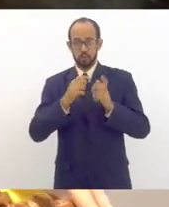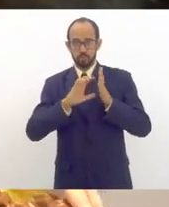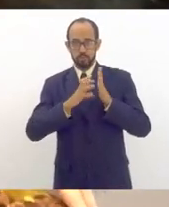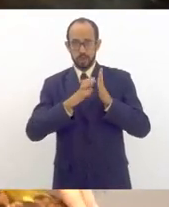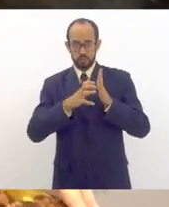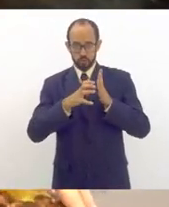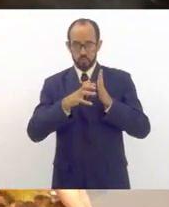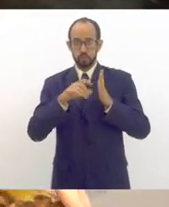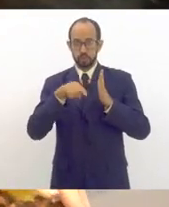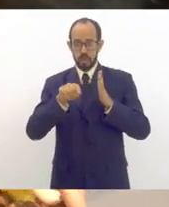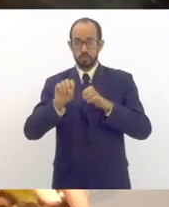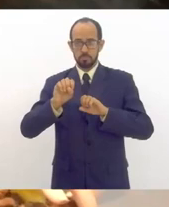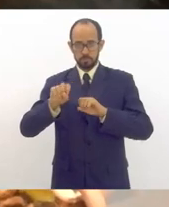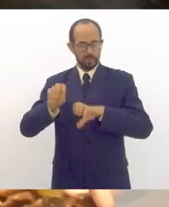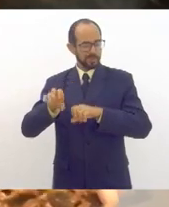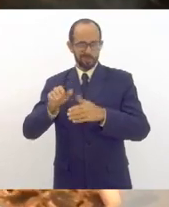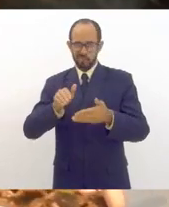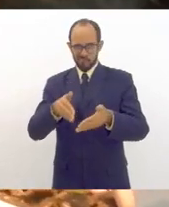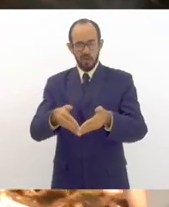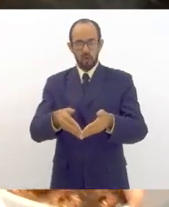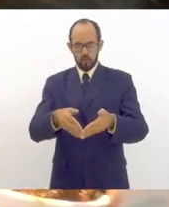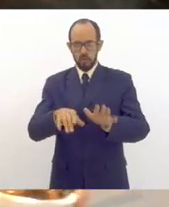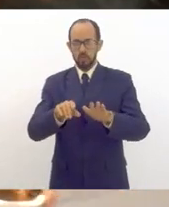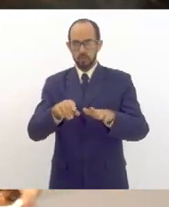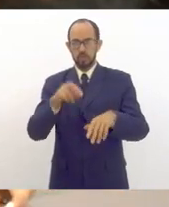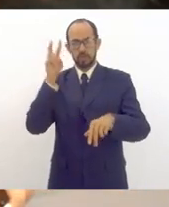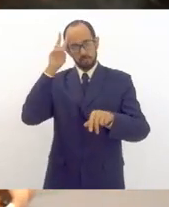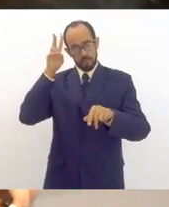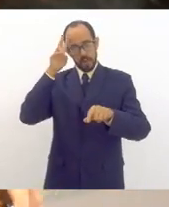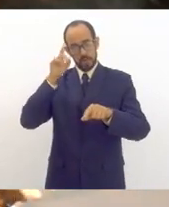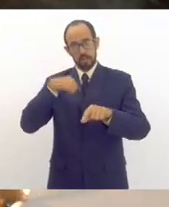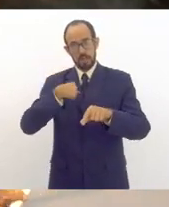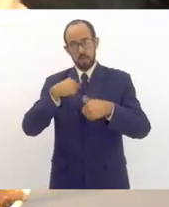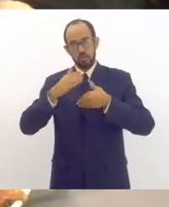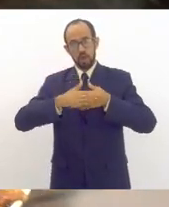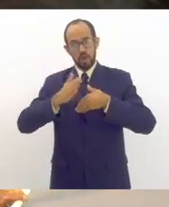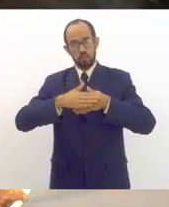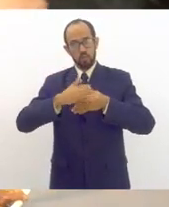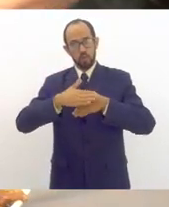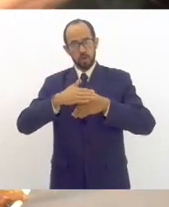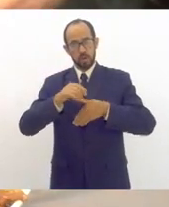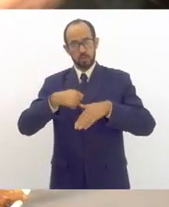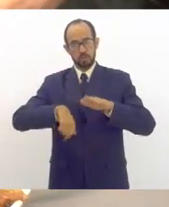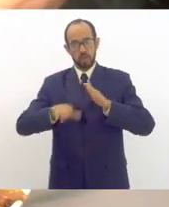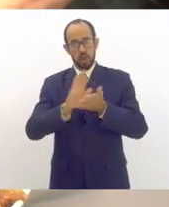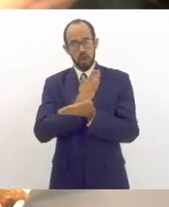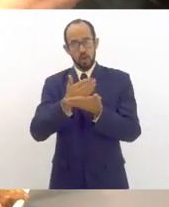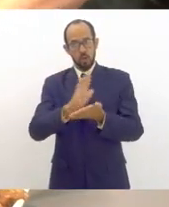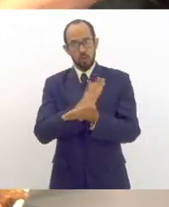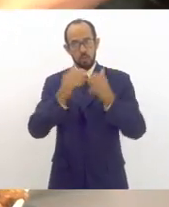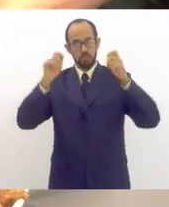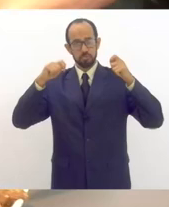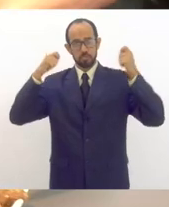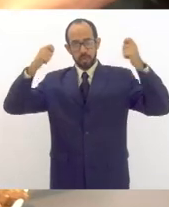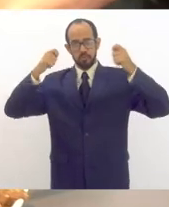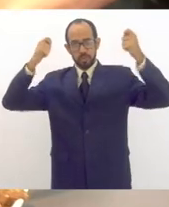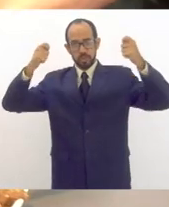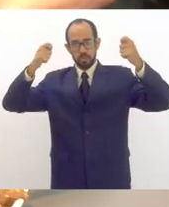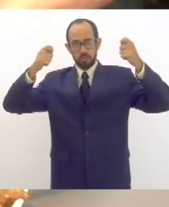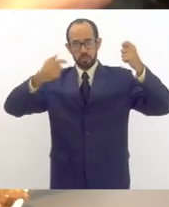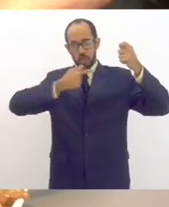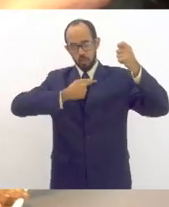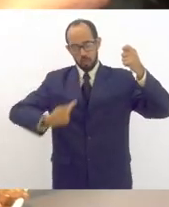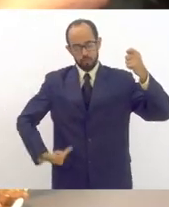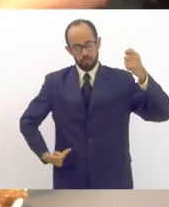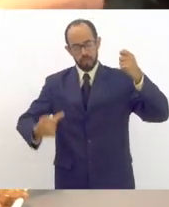a educação, lembrando, inclusive, que eu fui autora de algumas manifestações dirigidas ao governo do